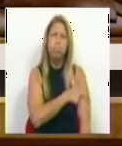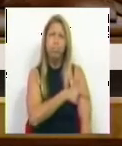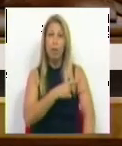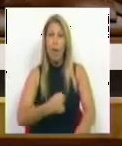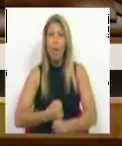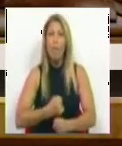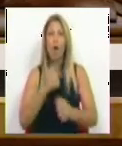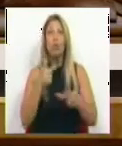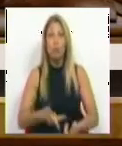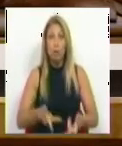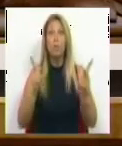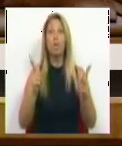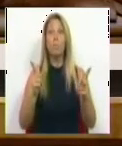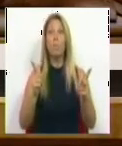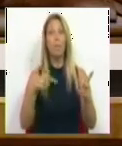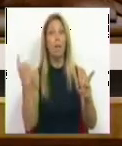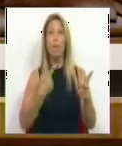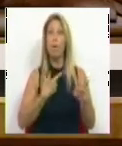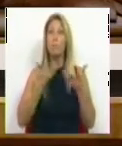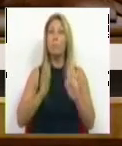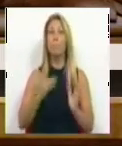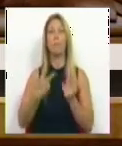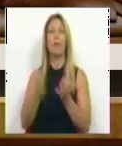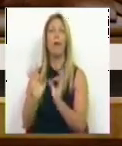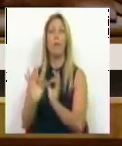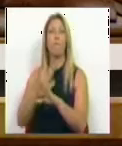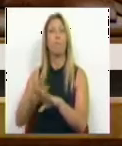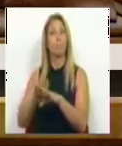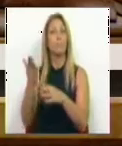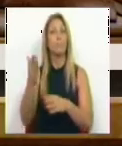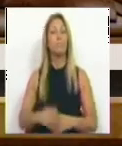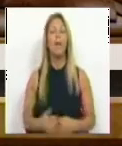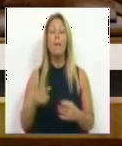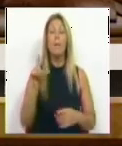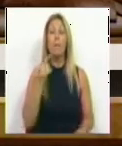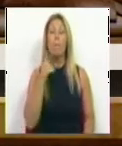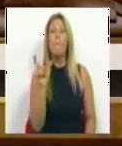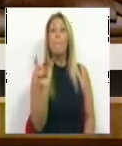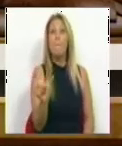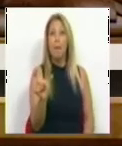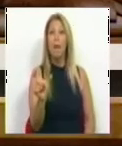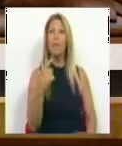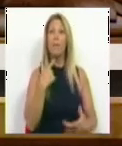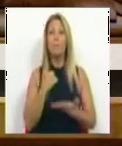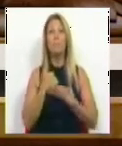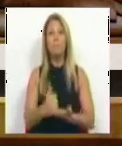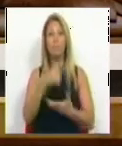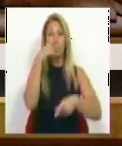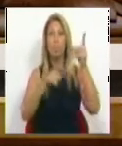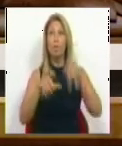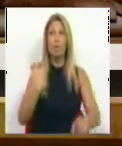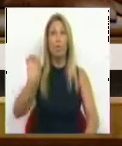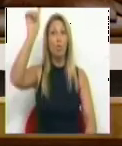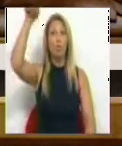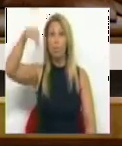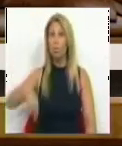disponibilidade que devemos admirar. Mas também uma palavra de solidariedade às populações de norte a sul do